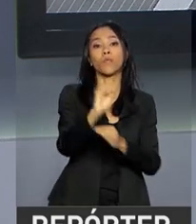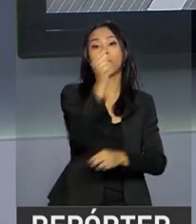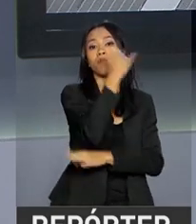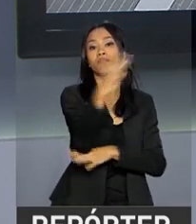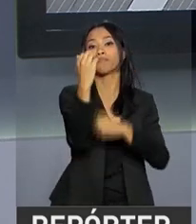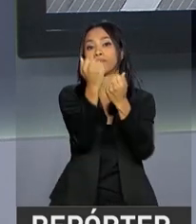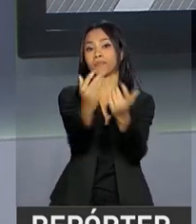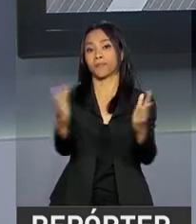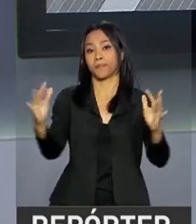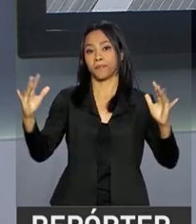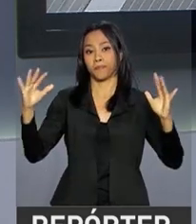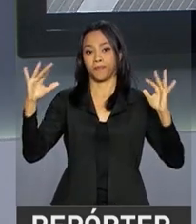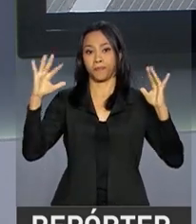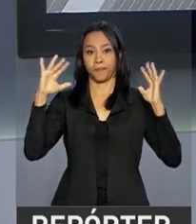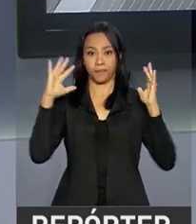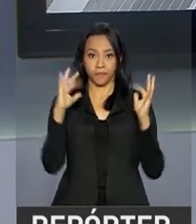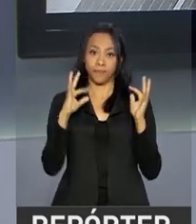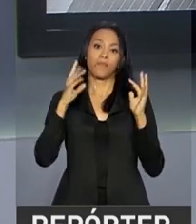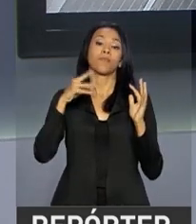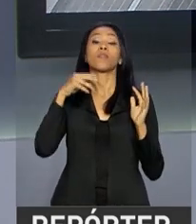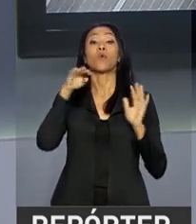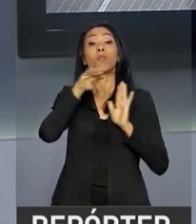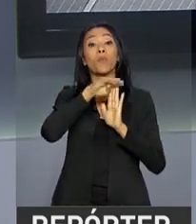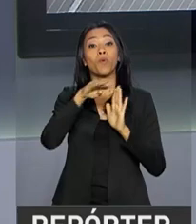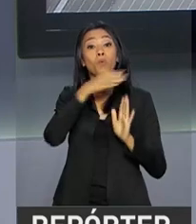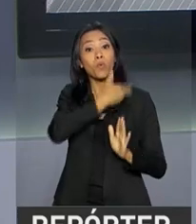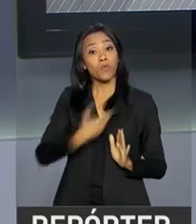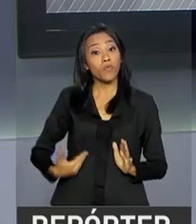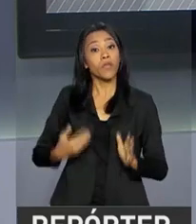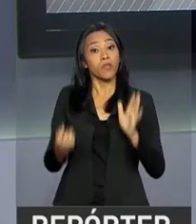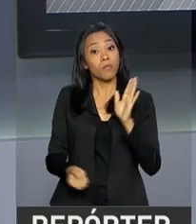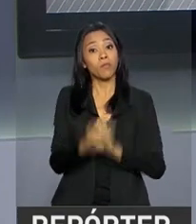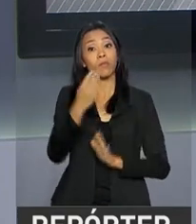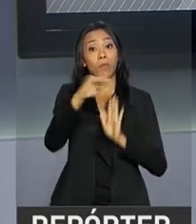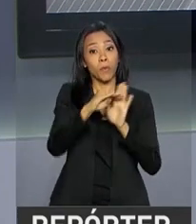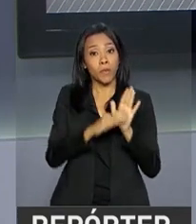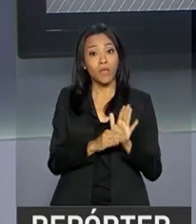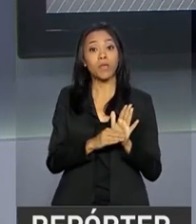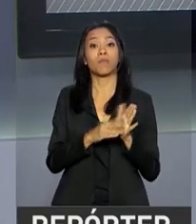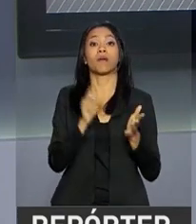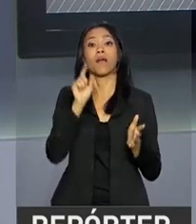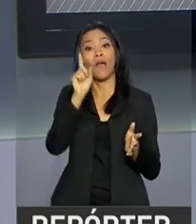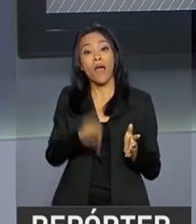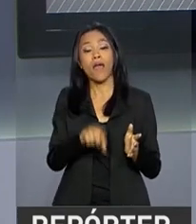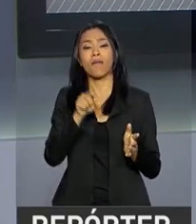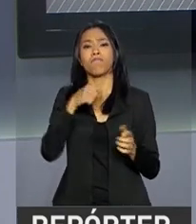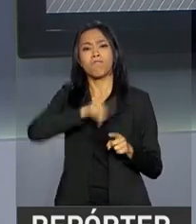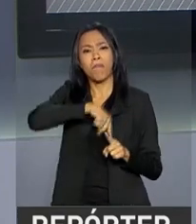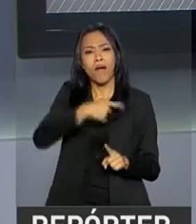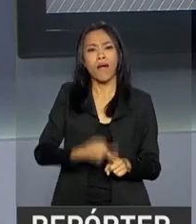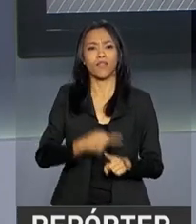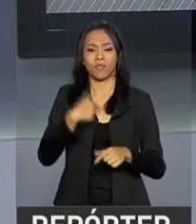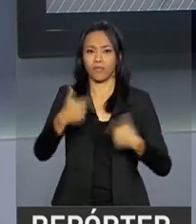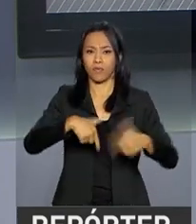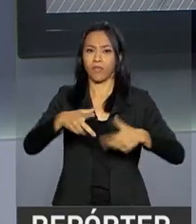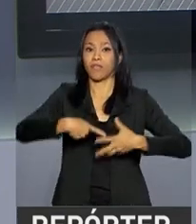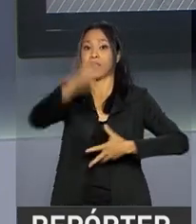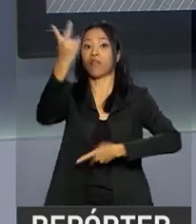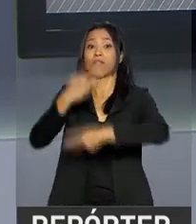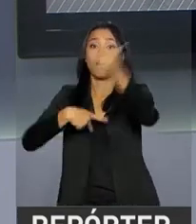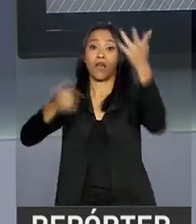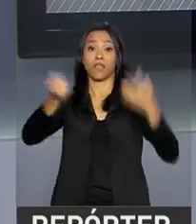o serviço florestal brasileiro criou o programa plantadores de rios é mais uma ação que vai ser levada pelo brasil